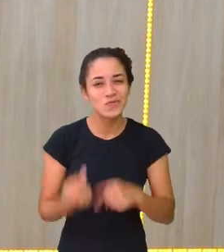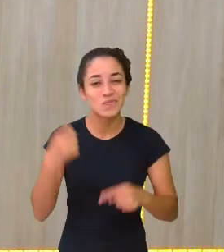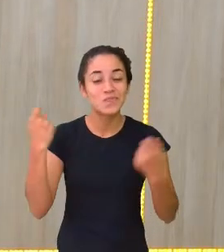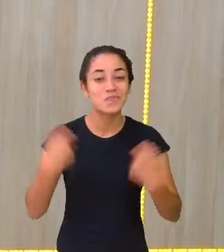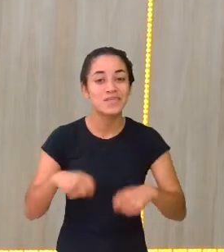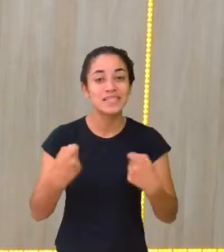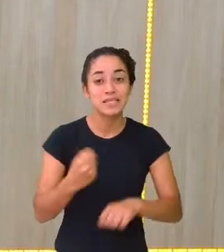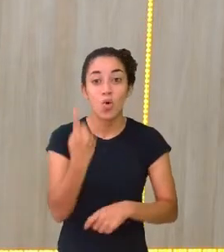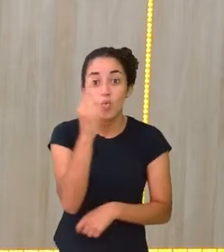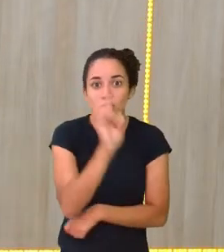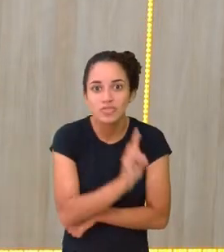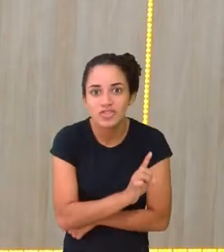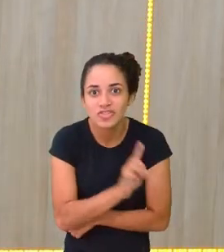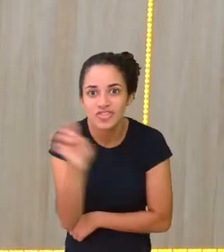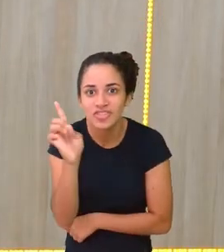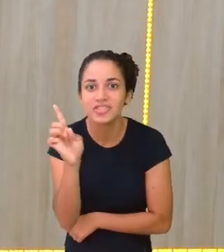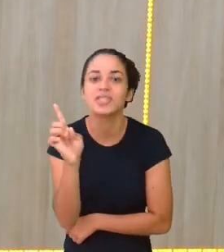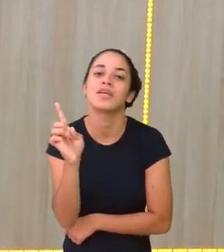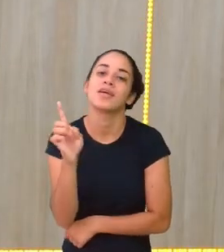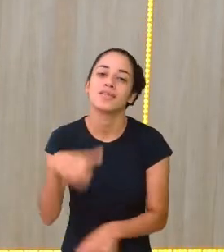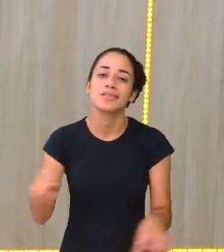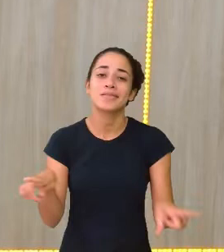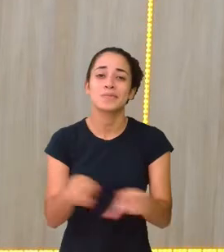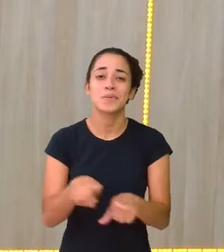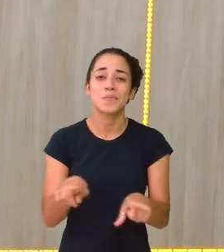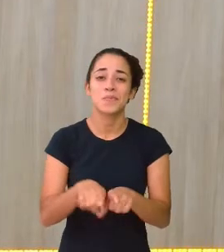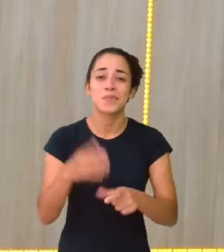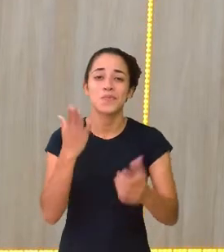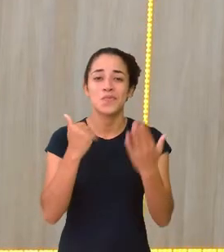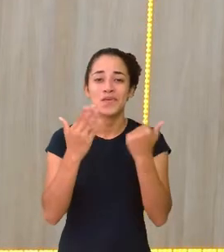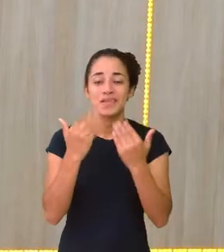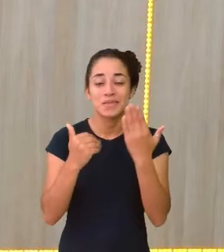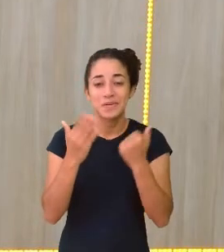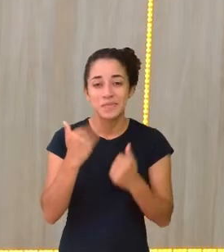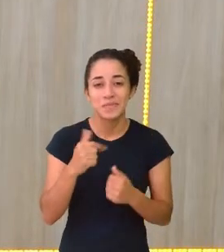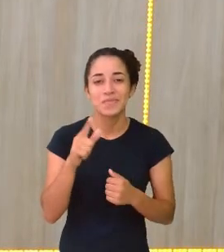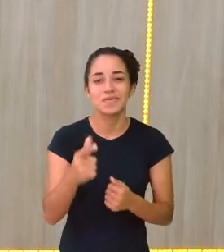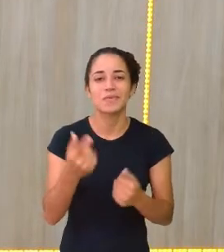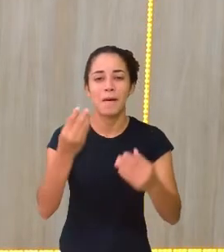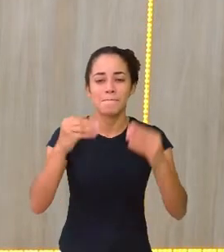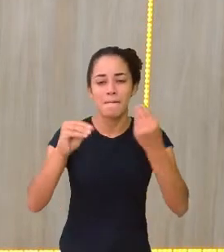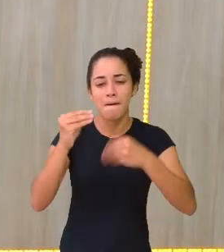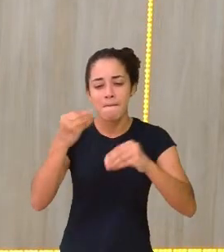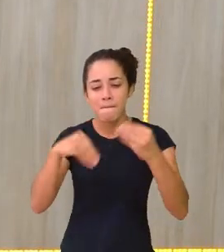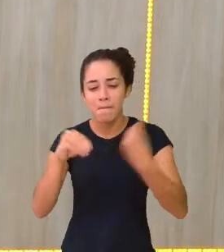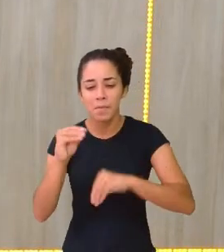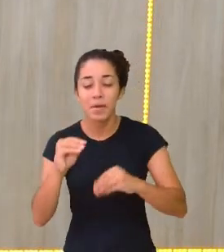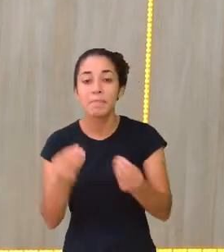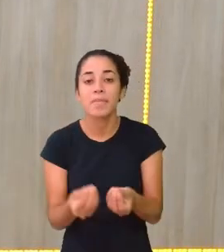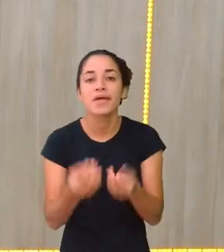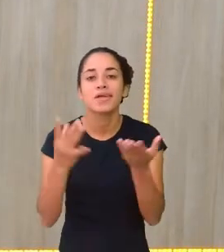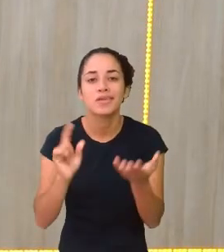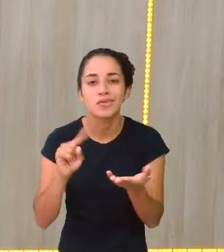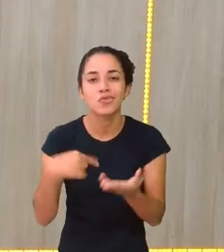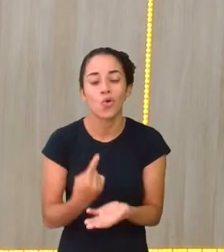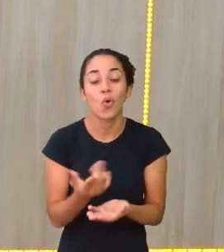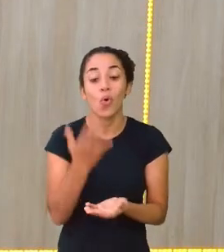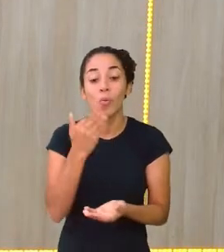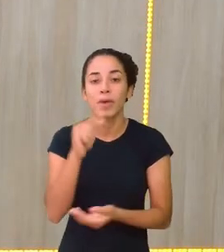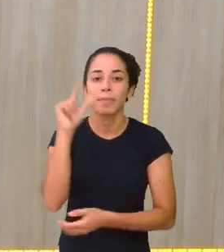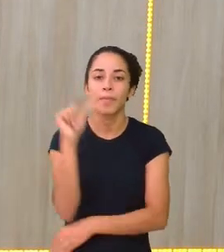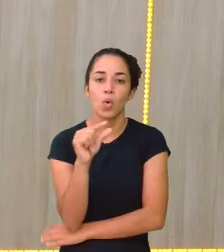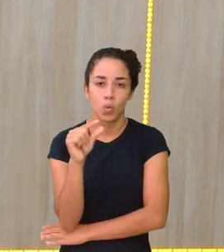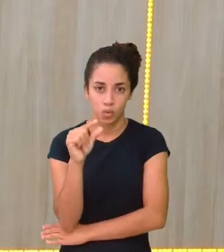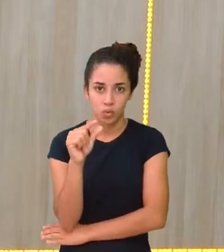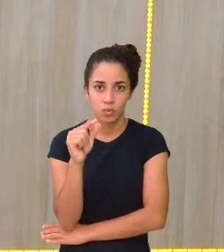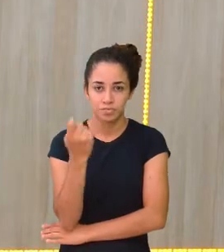em um dia e quanto esses alimentos aí estão sendo colocados para a gente ingerir, às vezes, numa pequena porção.